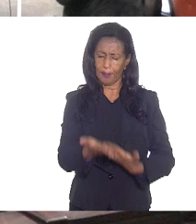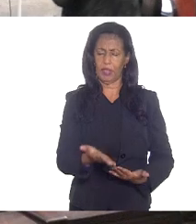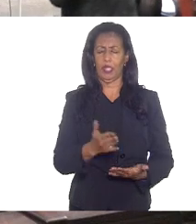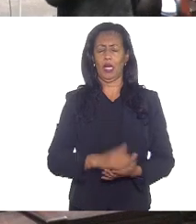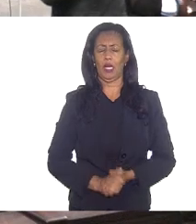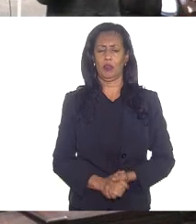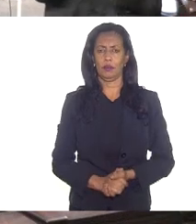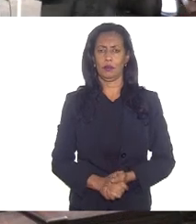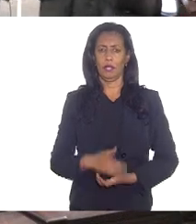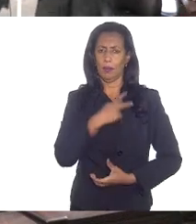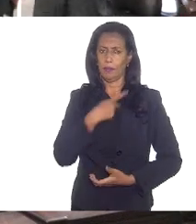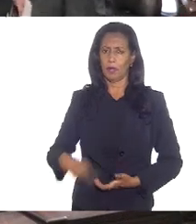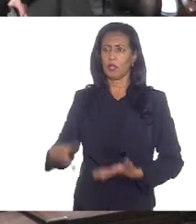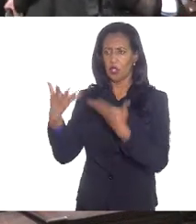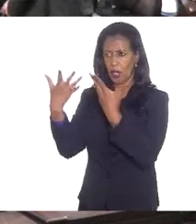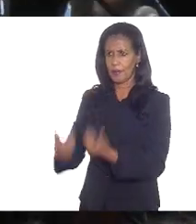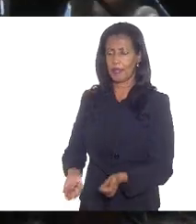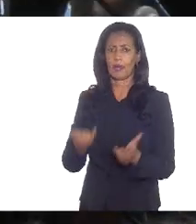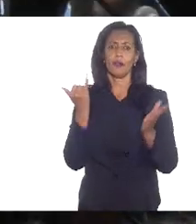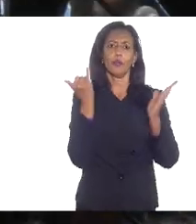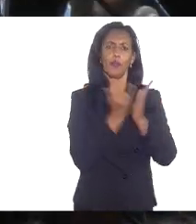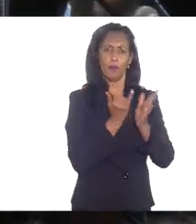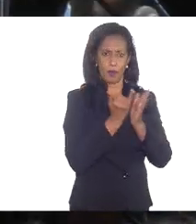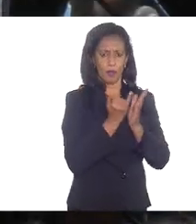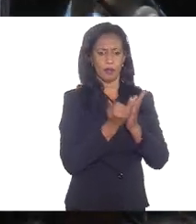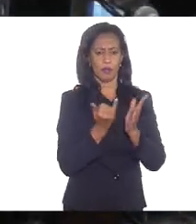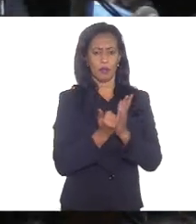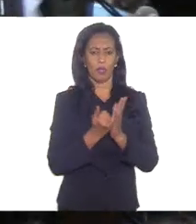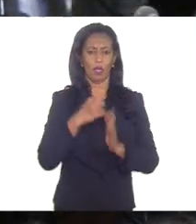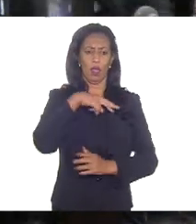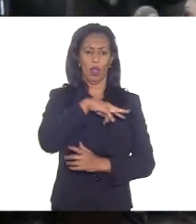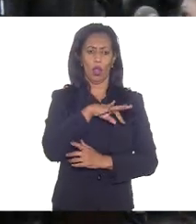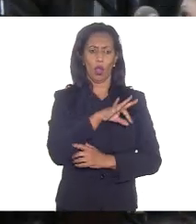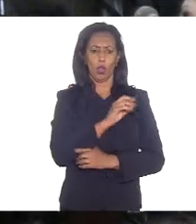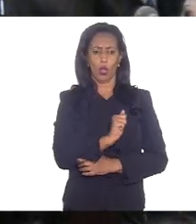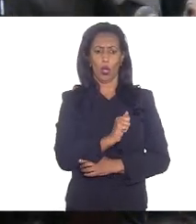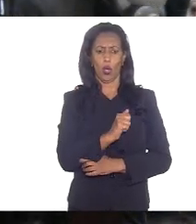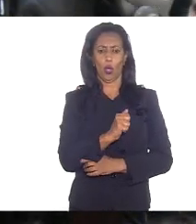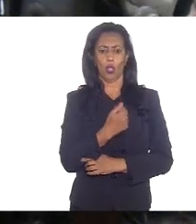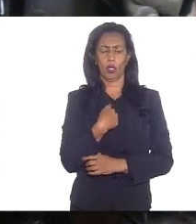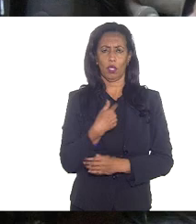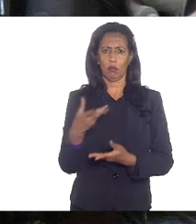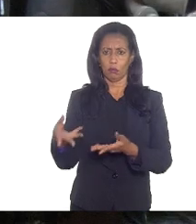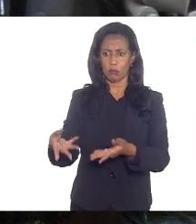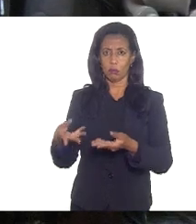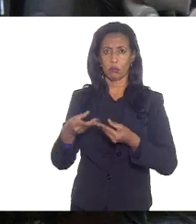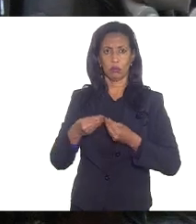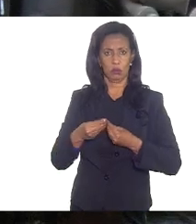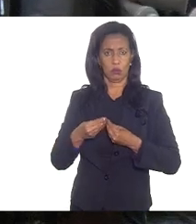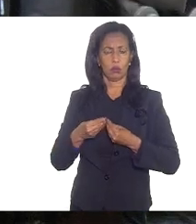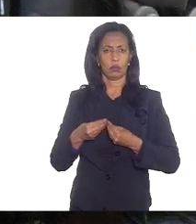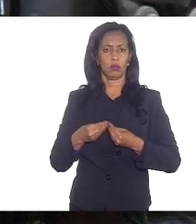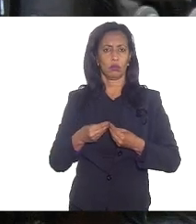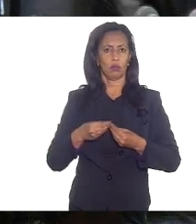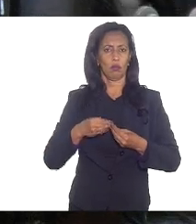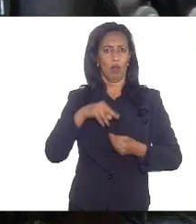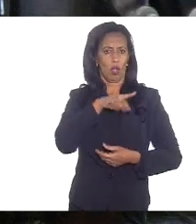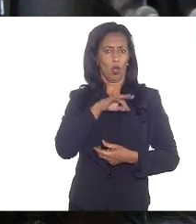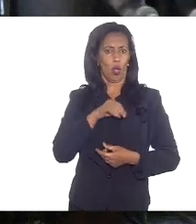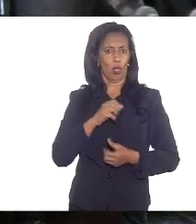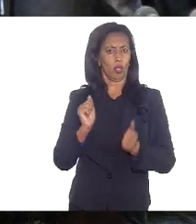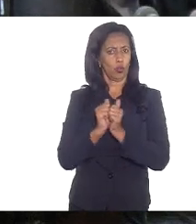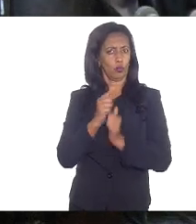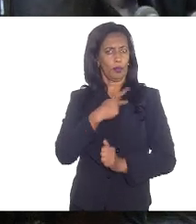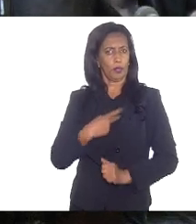Vossa Excelência para a publicação da nota que eu recebi juntamente com Vossa Excelência há pouco aqui no gabinete da